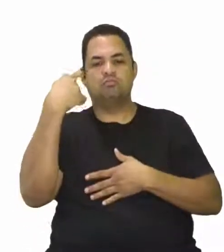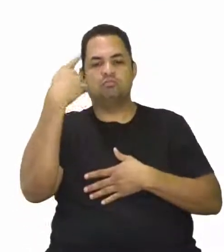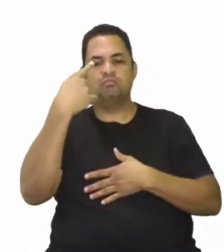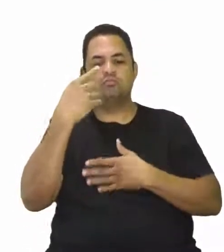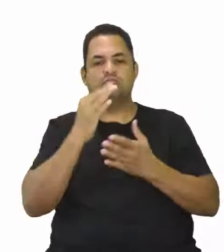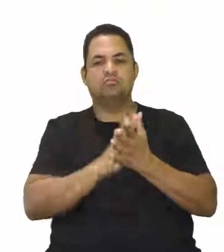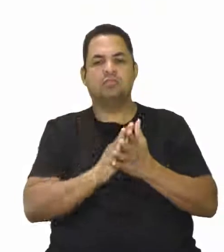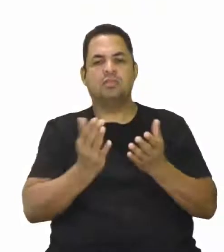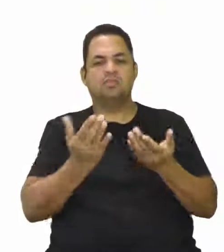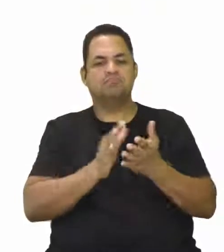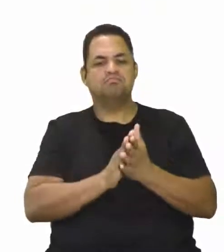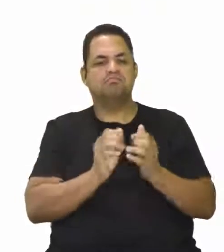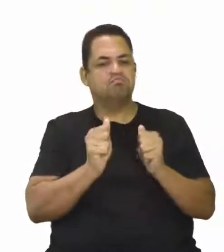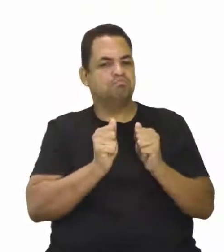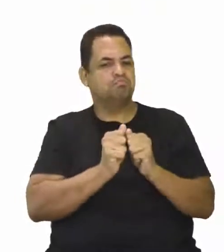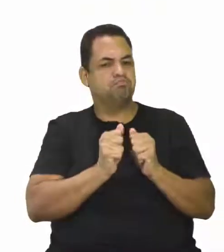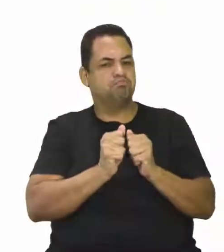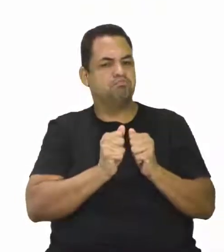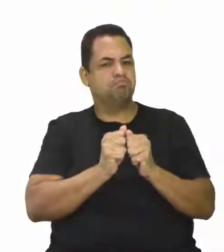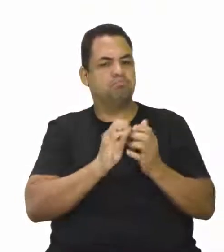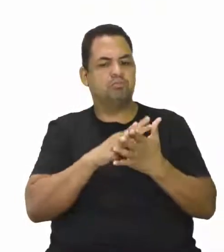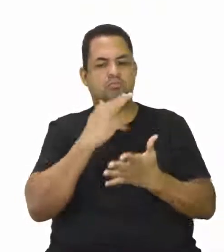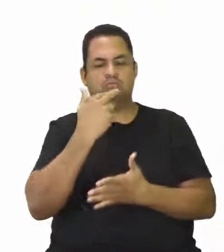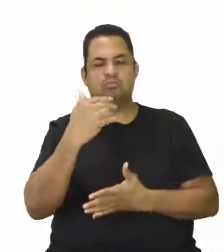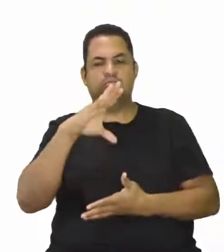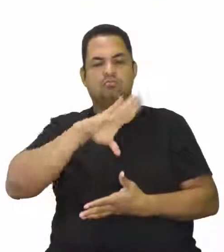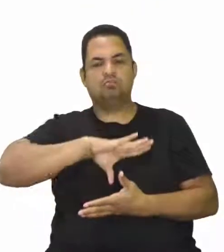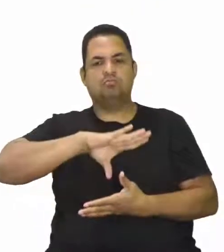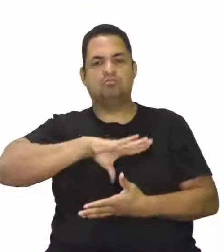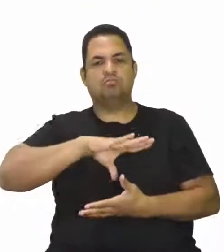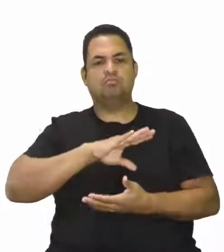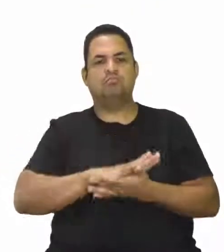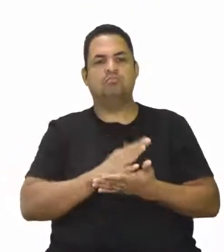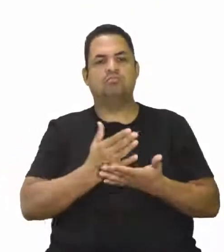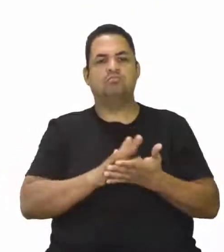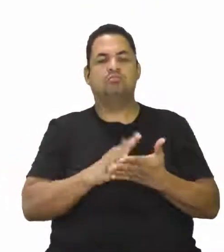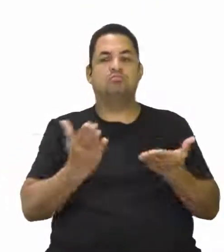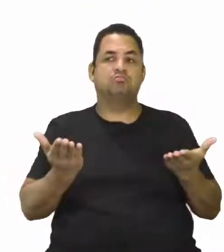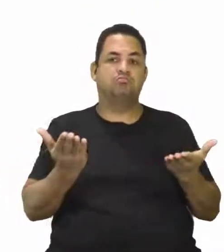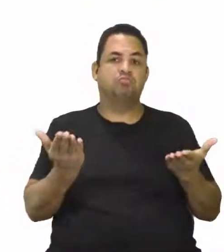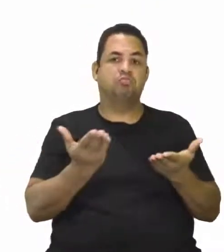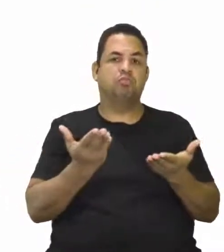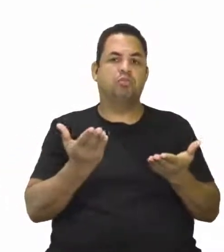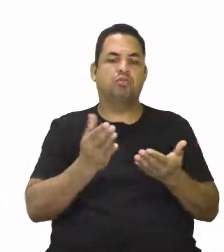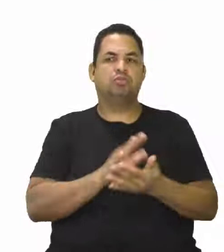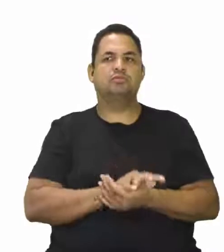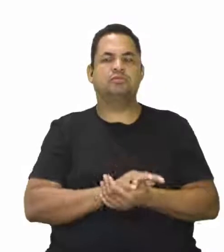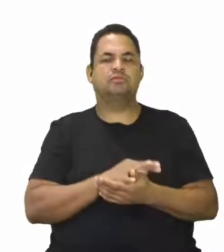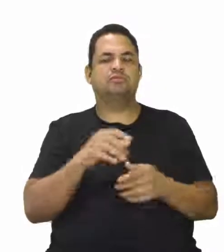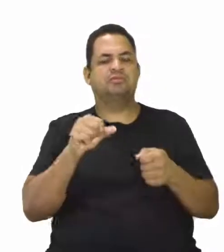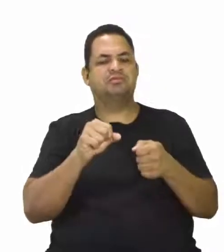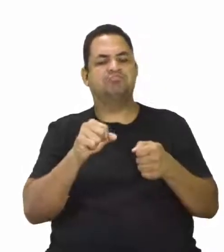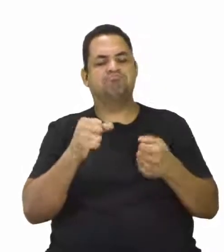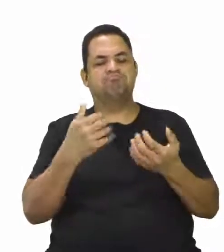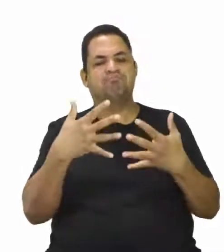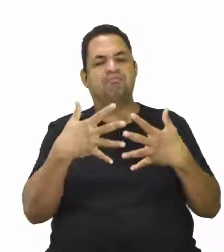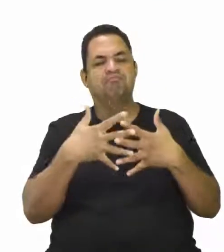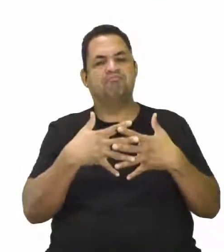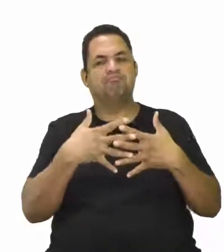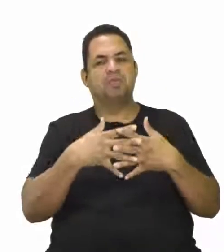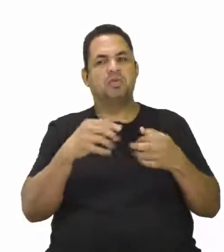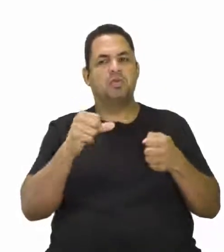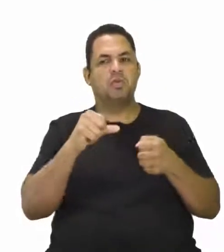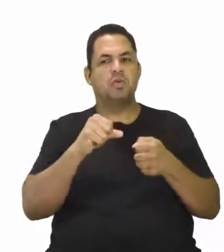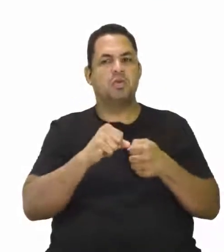muito próximo mesmo da língua portuguesa, muitas situações podem nos levar à confusão, ao